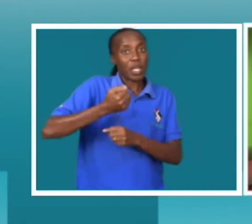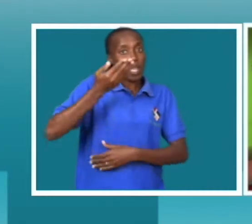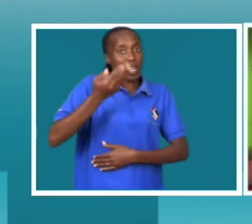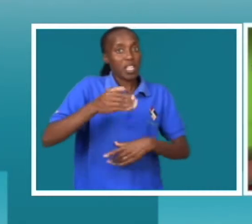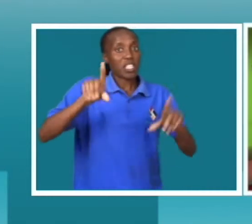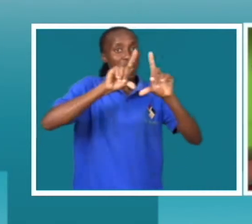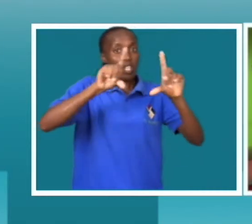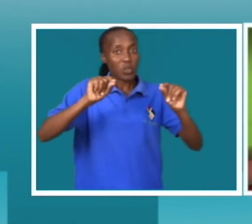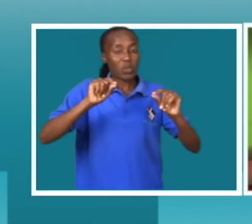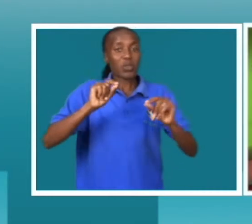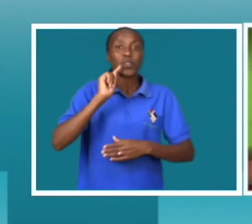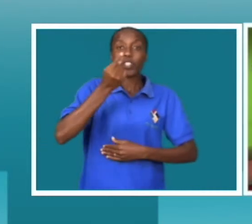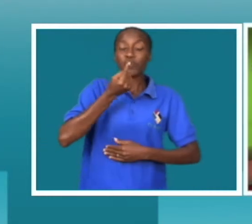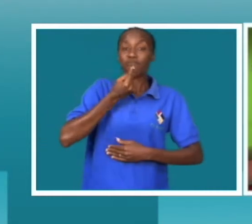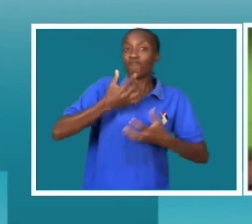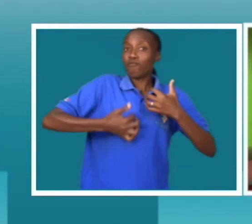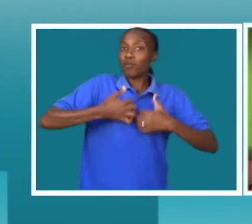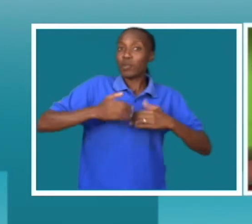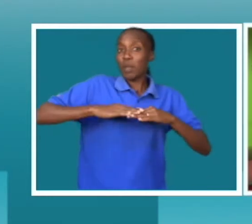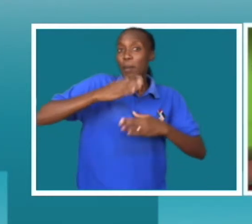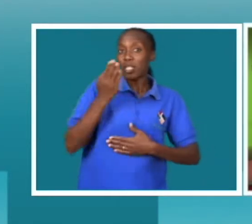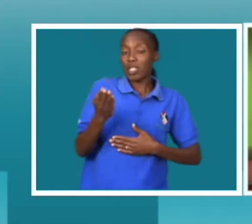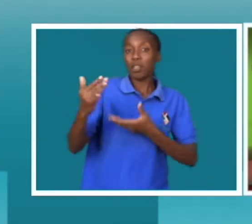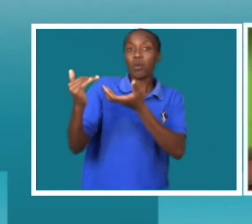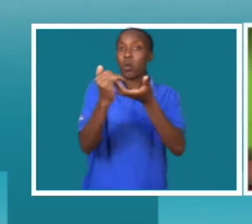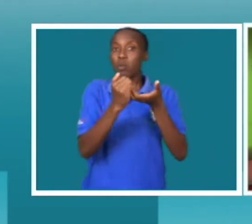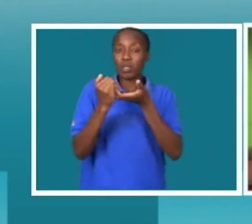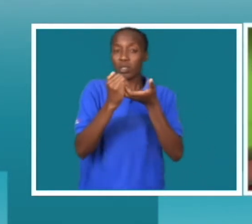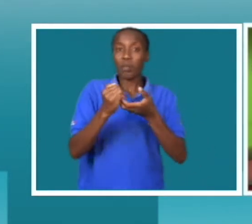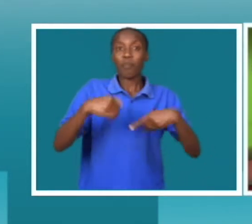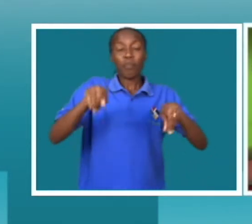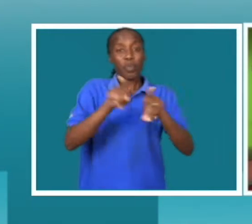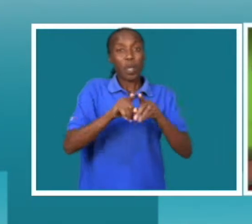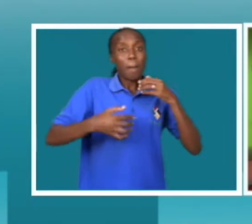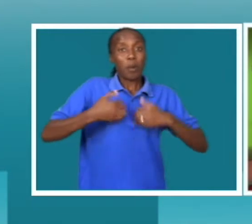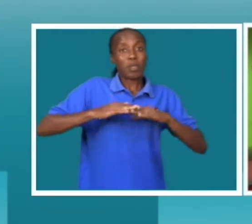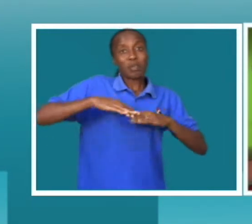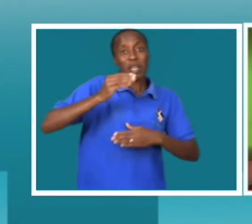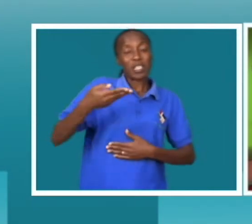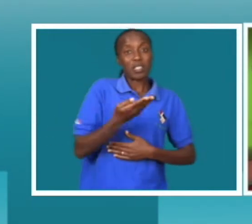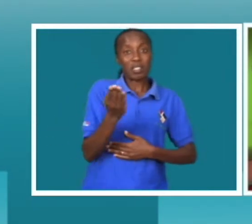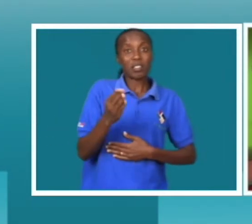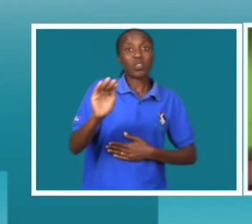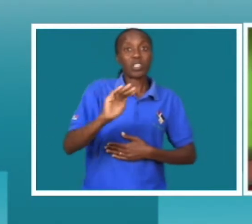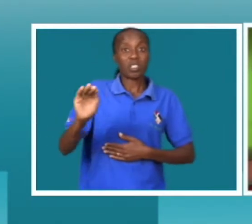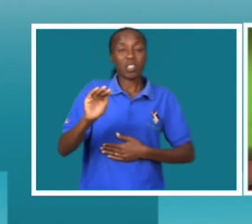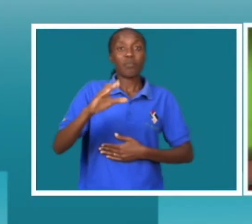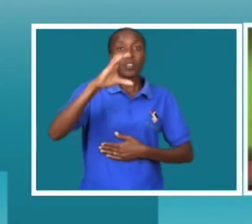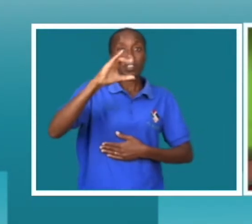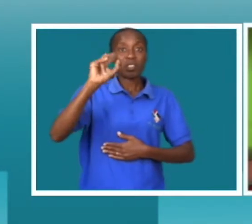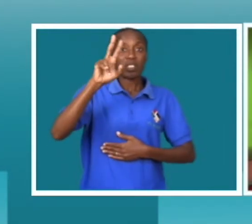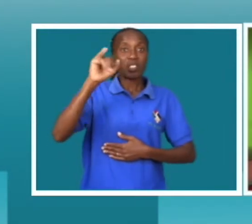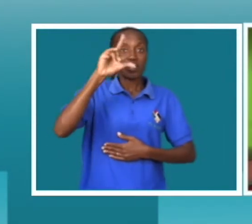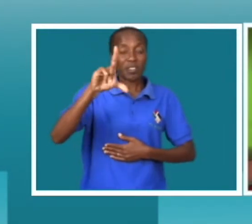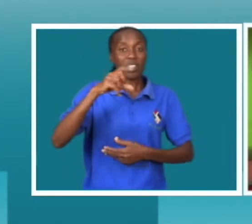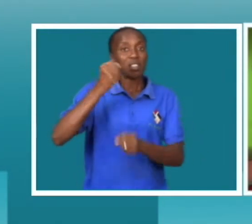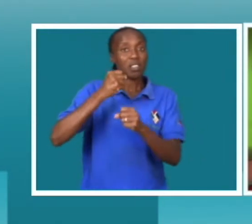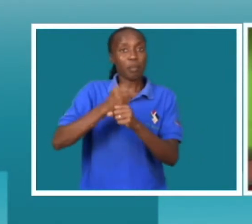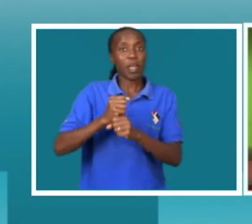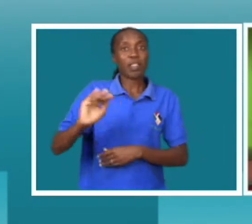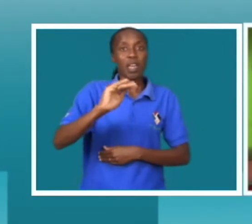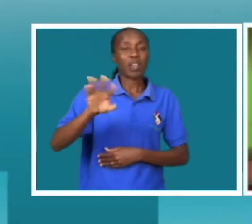Responder aquilo que são as grandes preocupações também dos parceiros. Responder as grandes preocupações que são das organizações da cidade civil que trabalham na área da